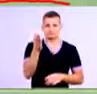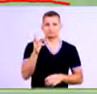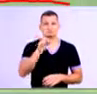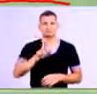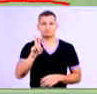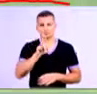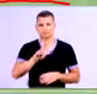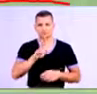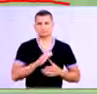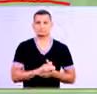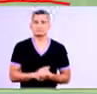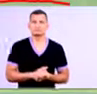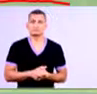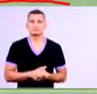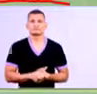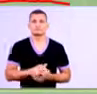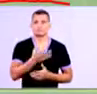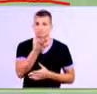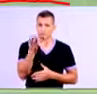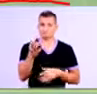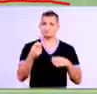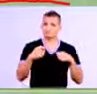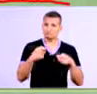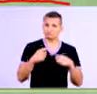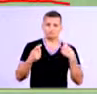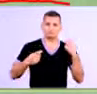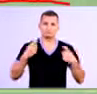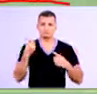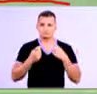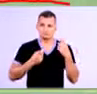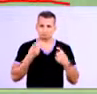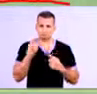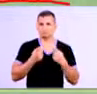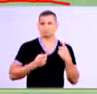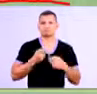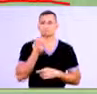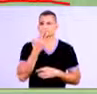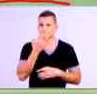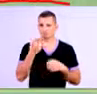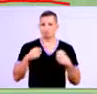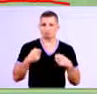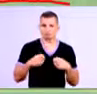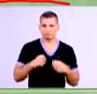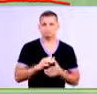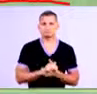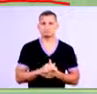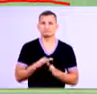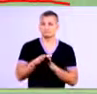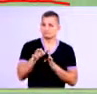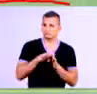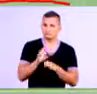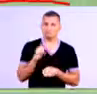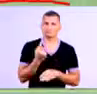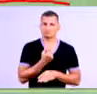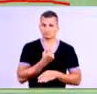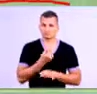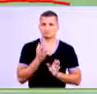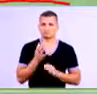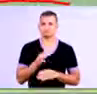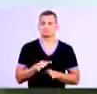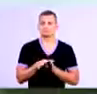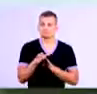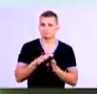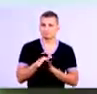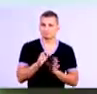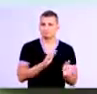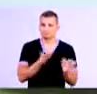Tá? Então vocês devem se preocupar muito com cores. Uma das dicas que a gente comentou durante as aulas era